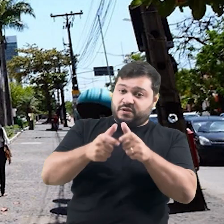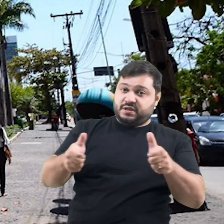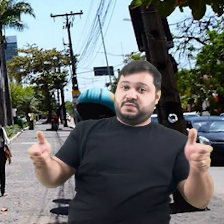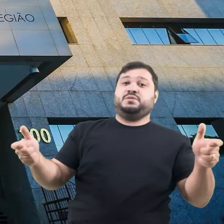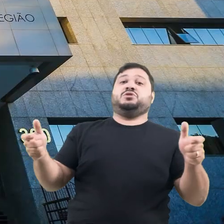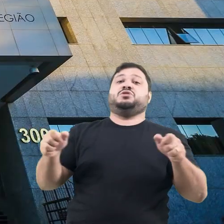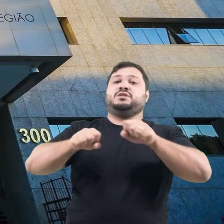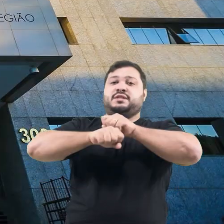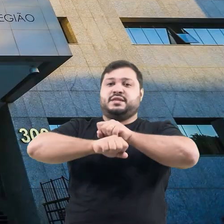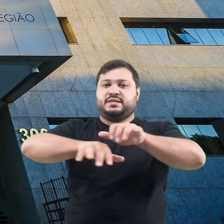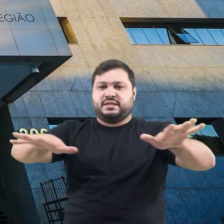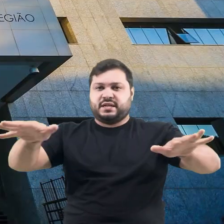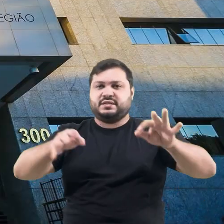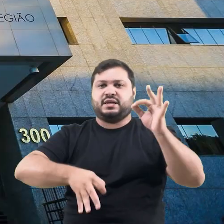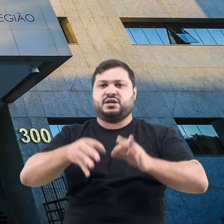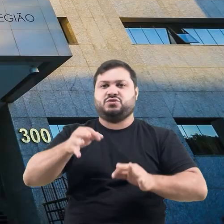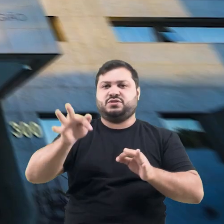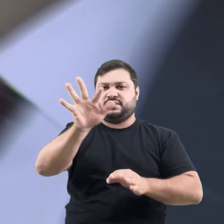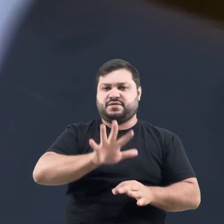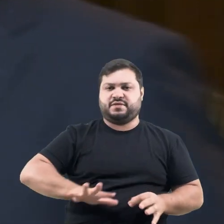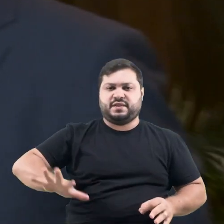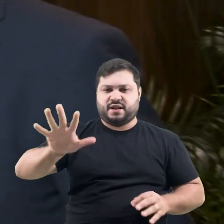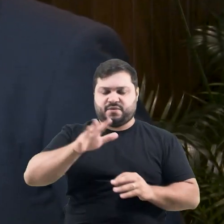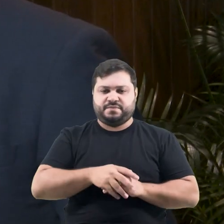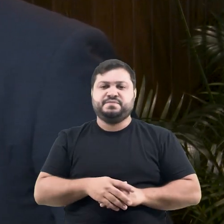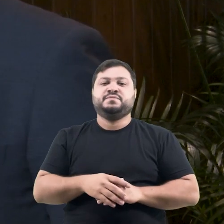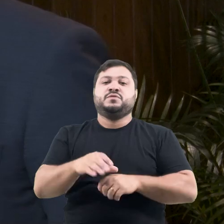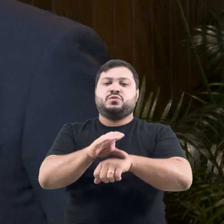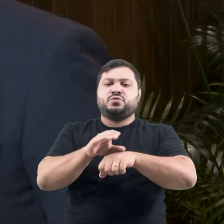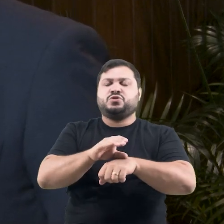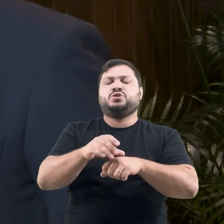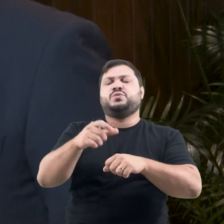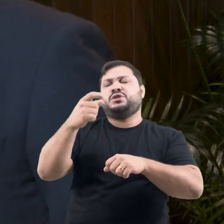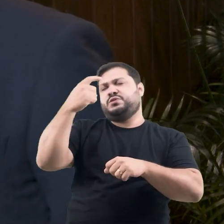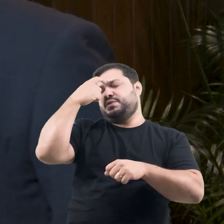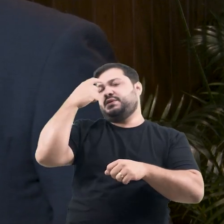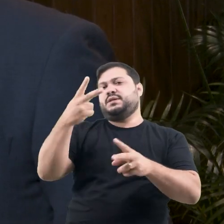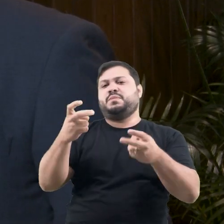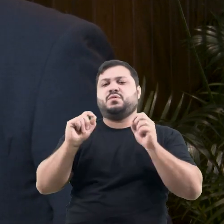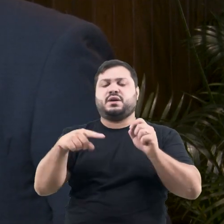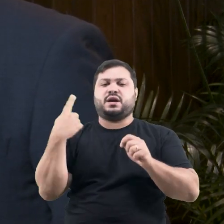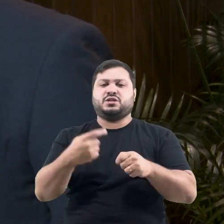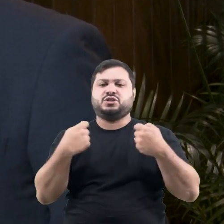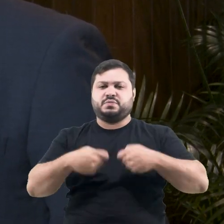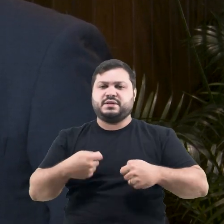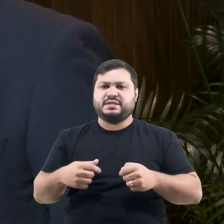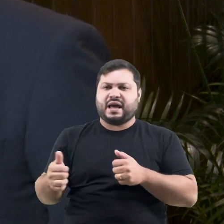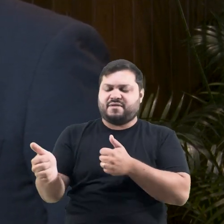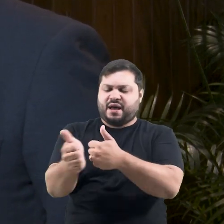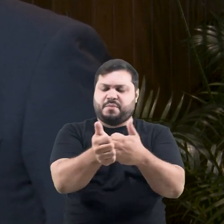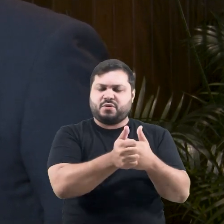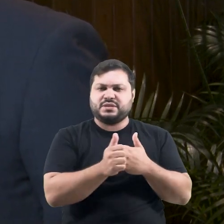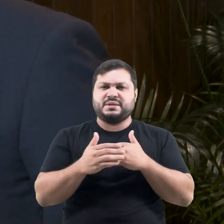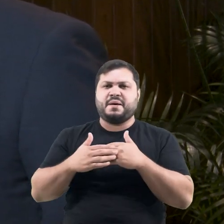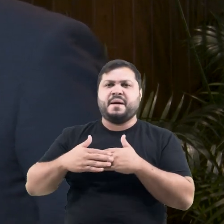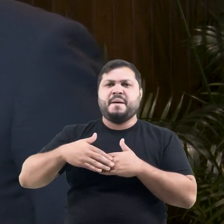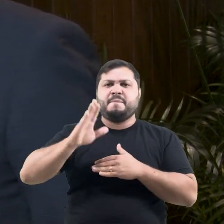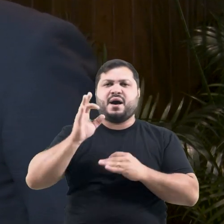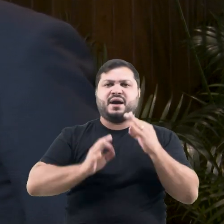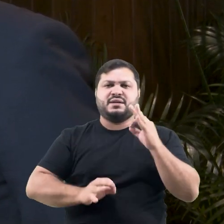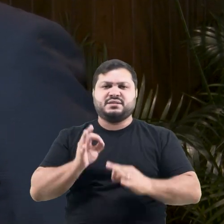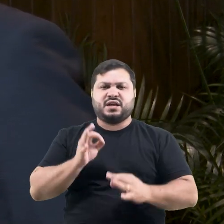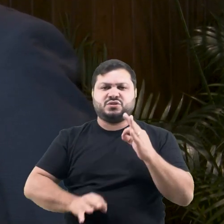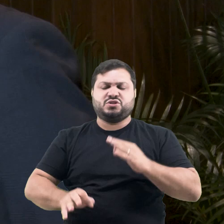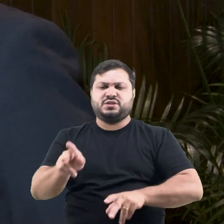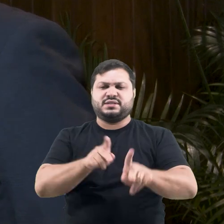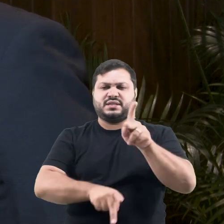e descentralizar a Justiça Federal. O Constituinte se deu conta que a gente precisava aproximar mais a